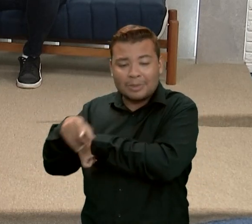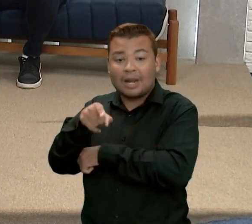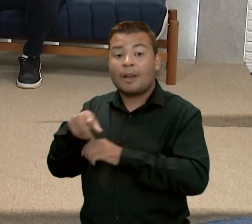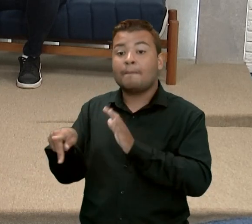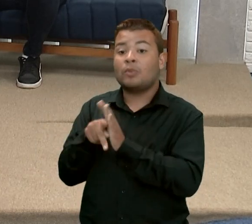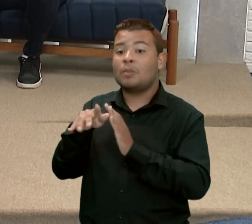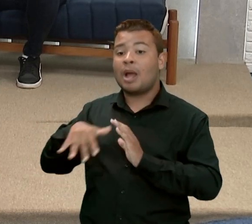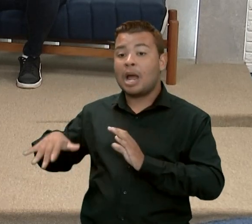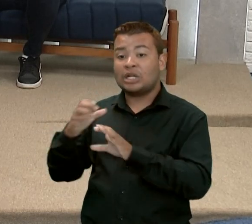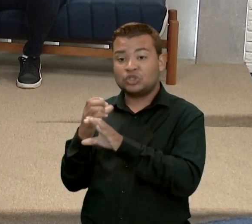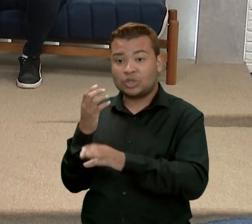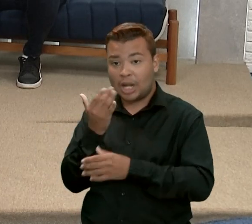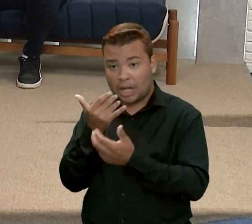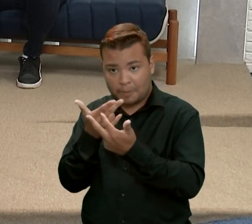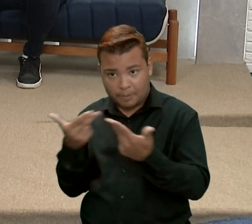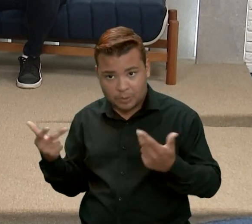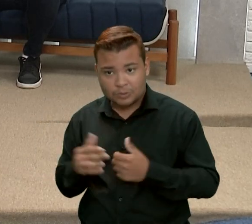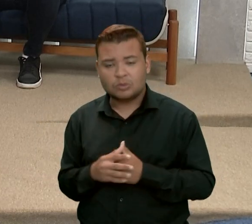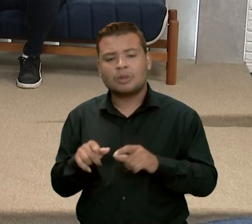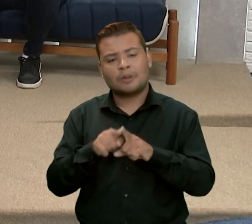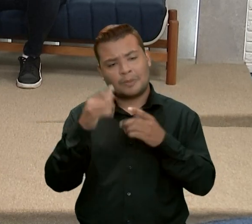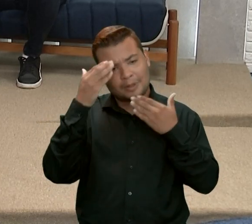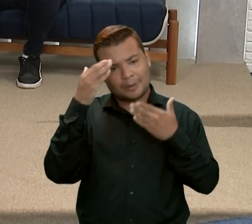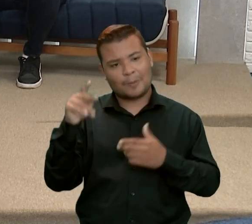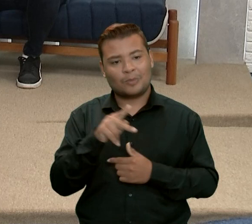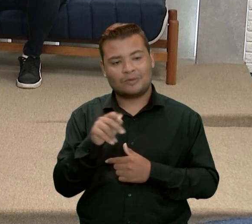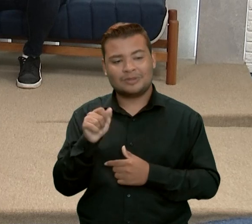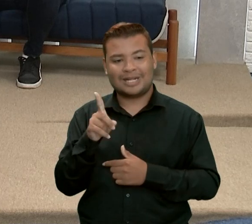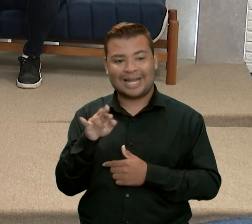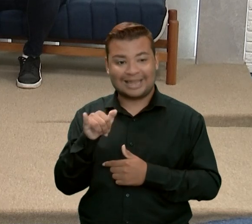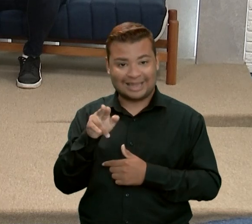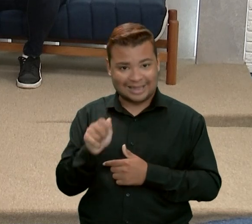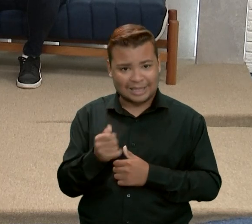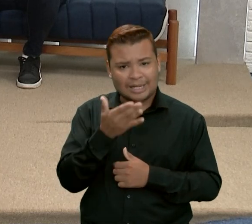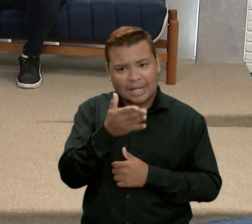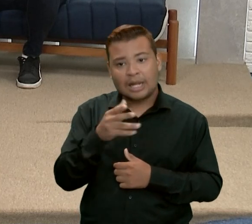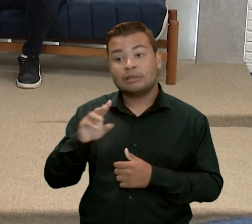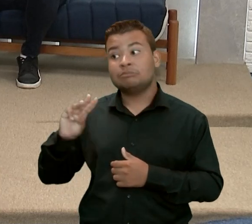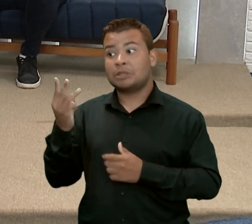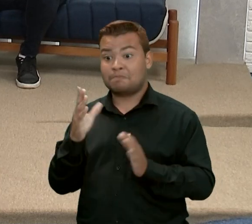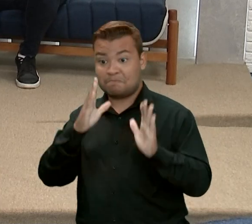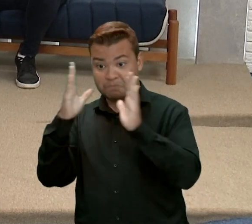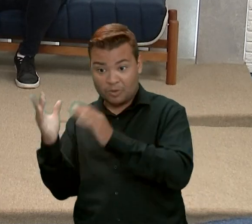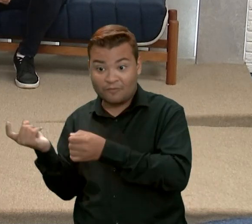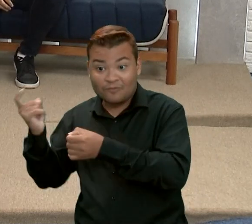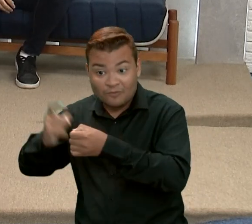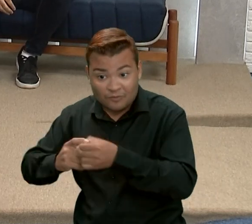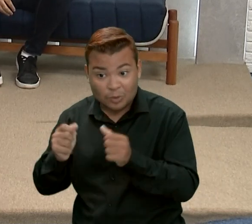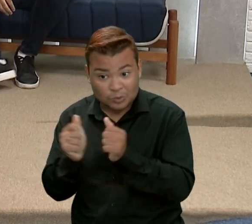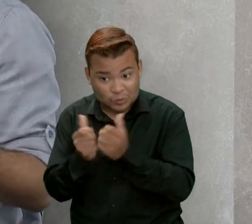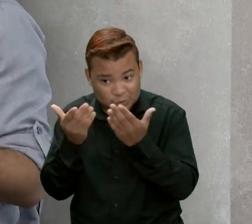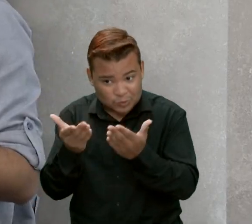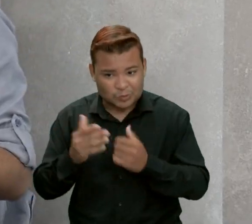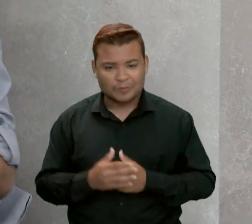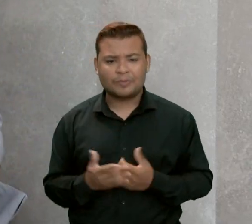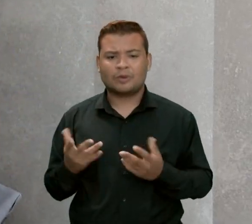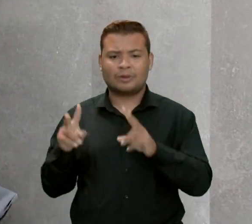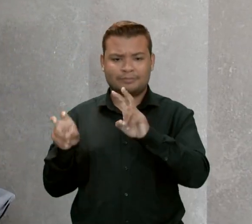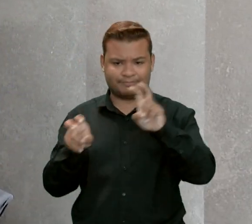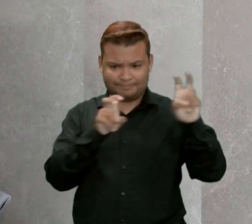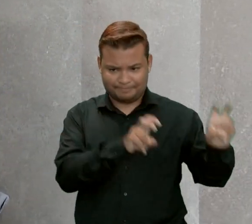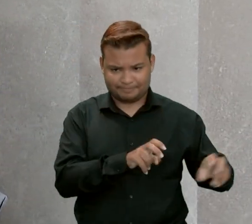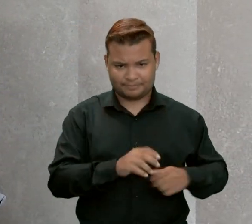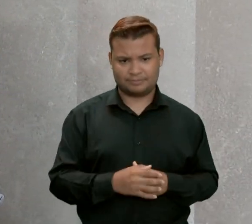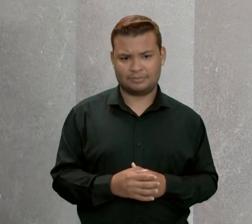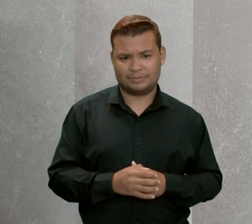de alimentos. E também quero agradecer a professora Adriana, que volta com a gente no próximo bloco. E agora, mudando um pouquinho de assunto, ele é